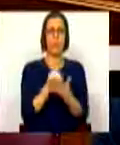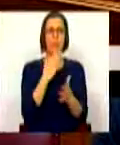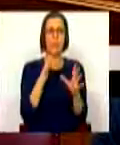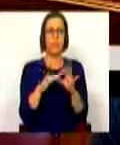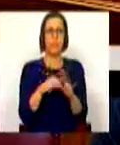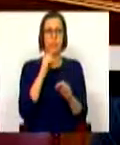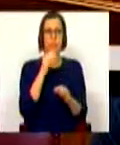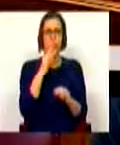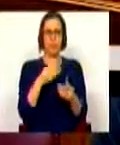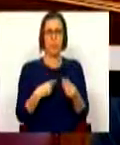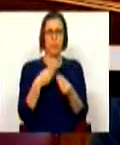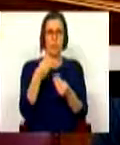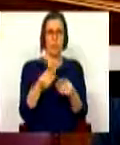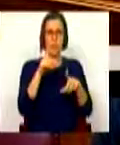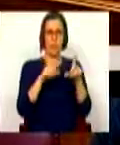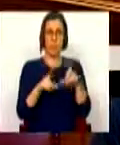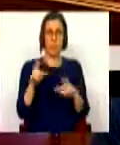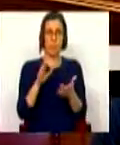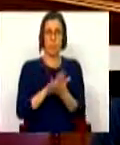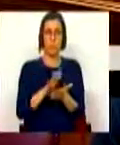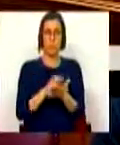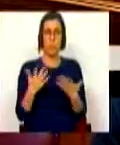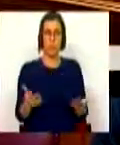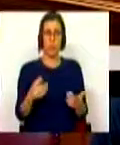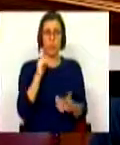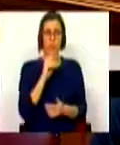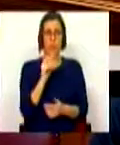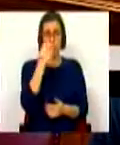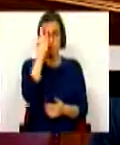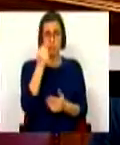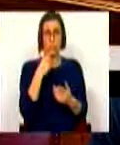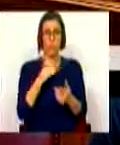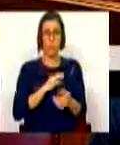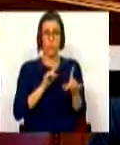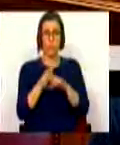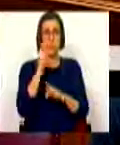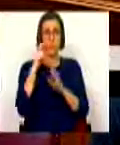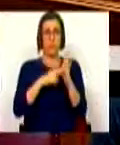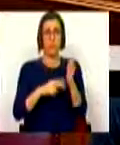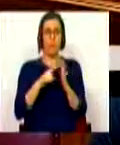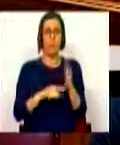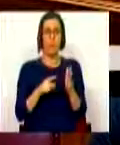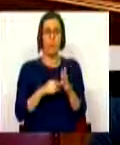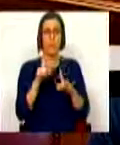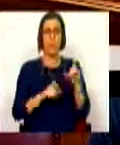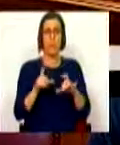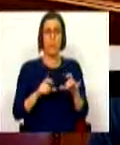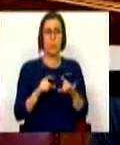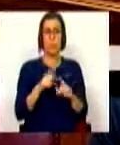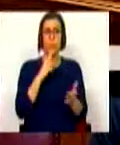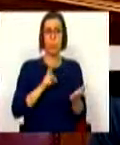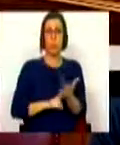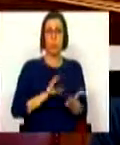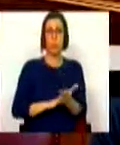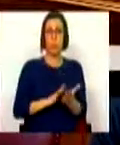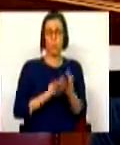Em relação às bolsas, eu posso lhe facultar as estatísticas publicadas agora no dia 13 de fevereiro para o Sr. Deputado ver. São as estatísticas, são os